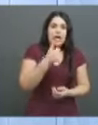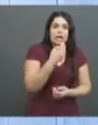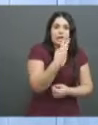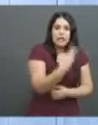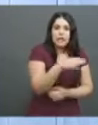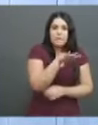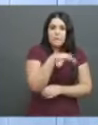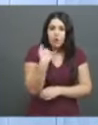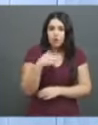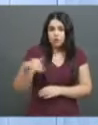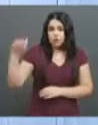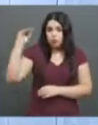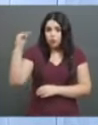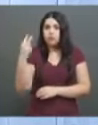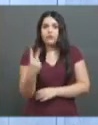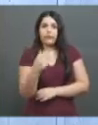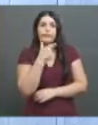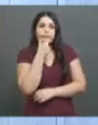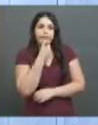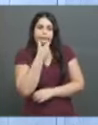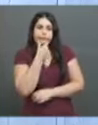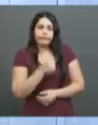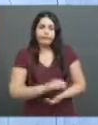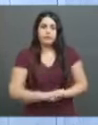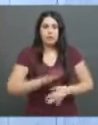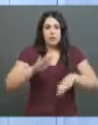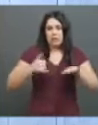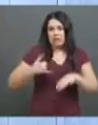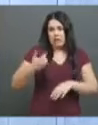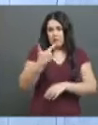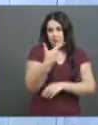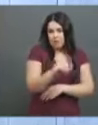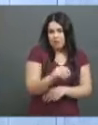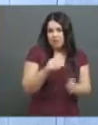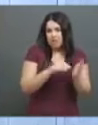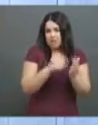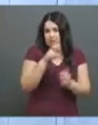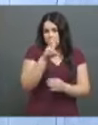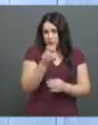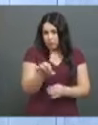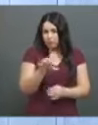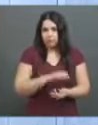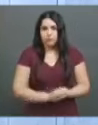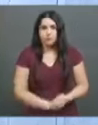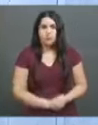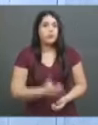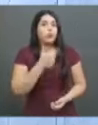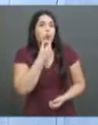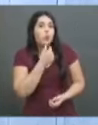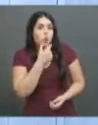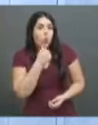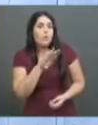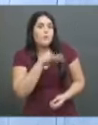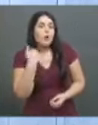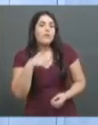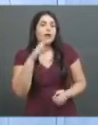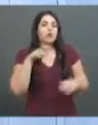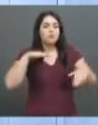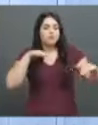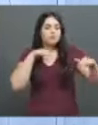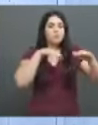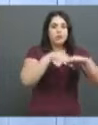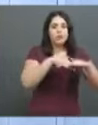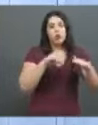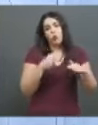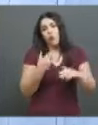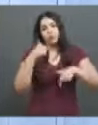3 mortes de adulto, 2 são de homens. Na faixa de 20 a 59 anos, os homens morrem mais por acidentes de trânsito ou